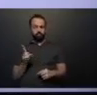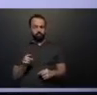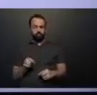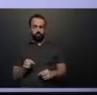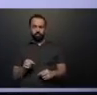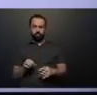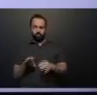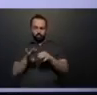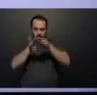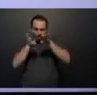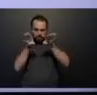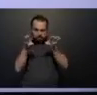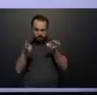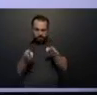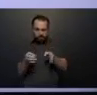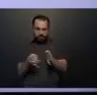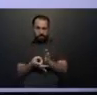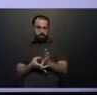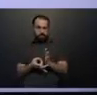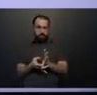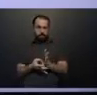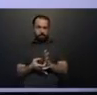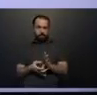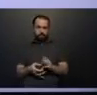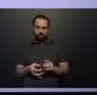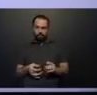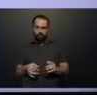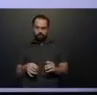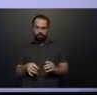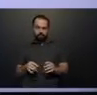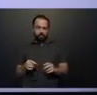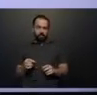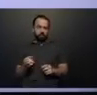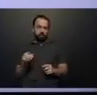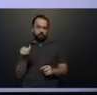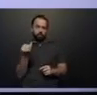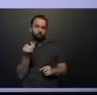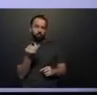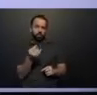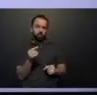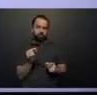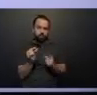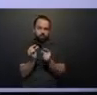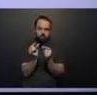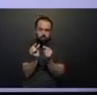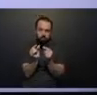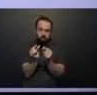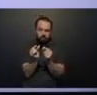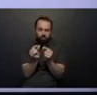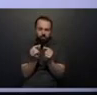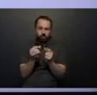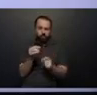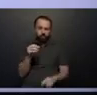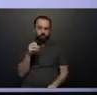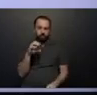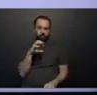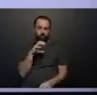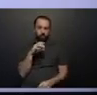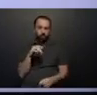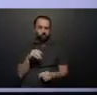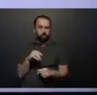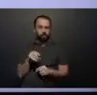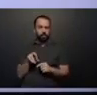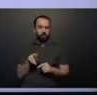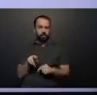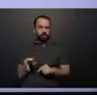uma cúpula de vidro, porque a quantidade usada para pesar é tão pequena que o próprio ar que entra interfere